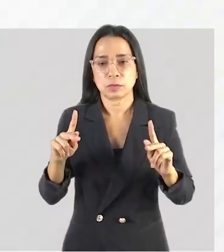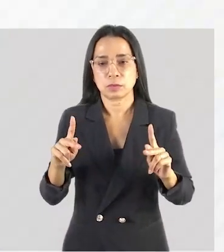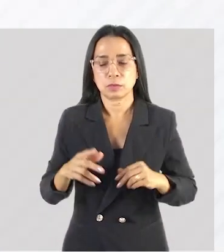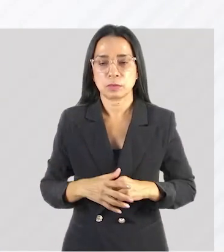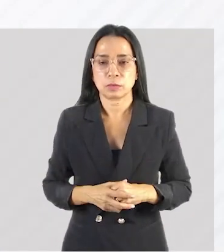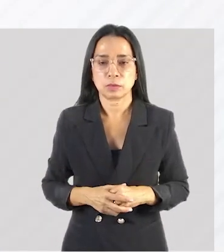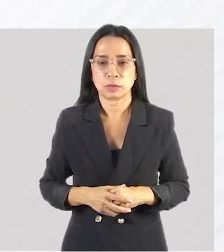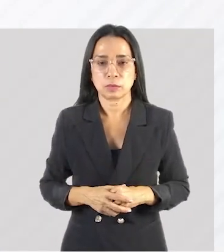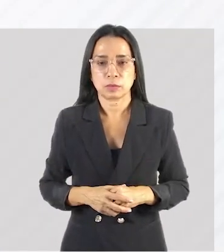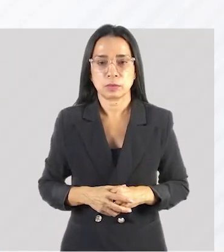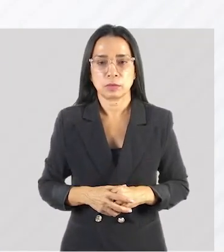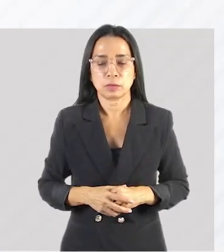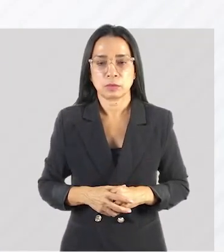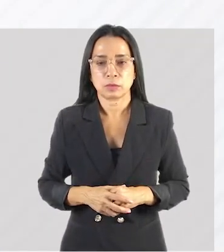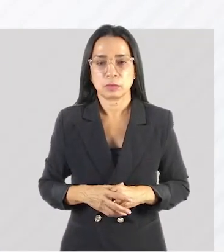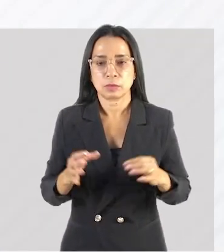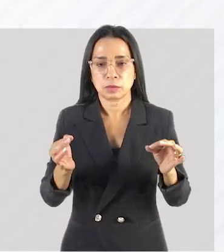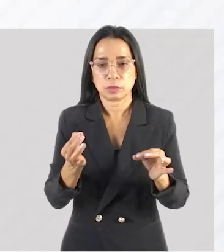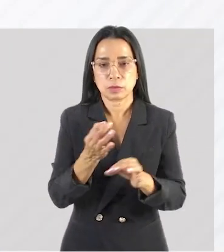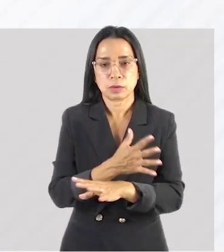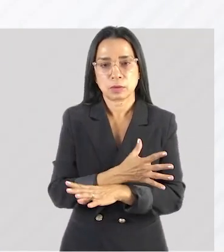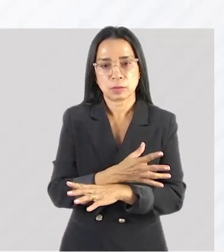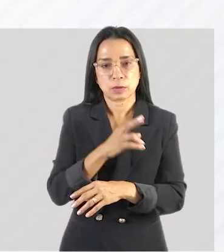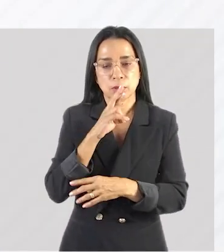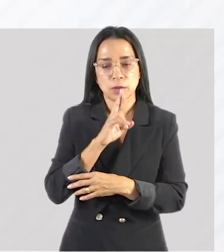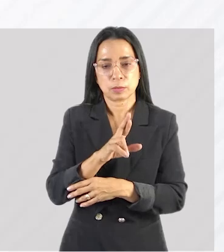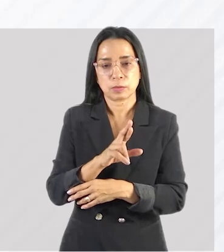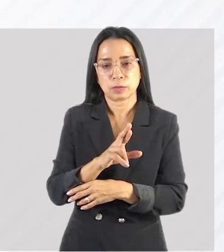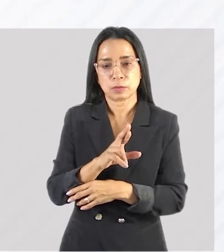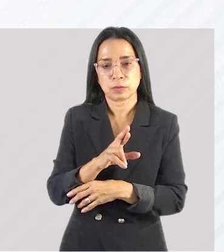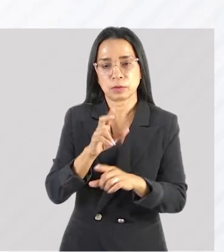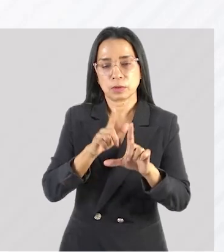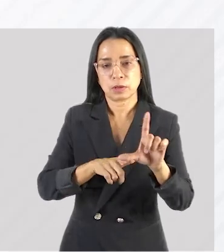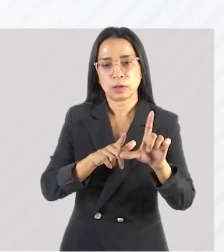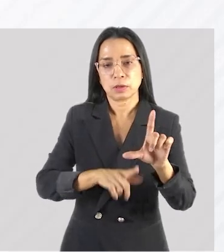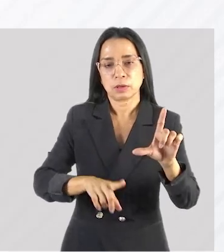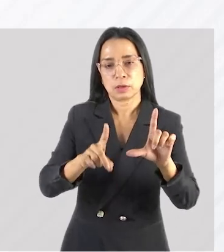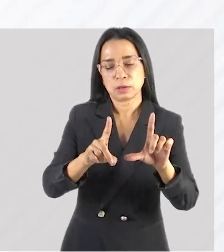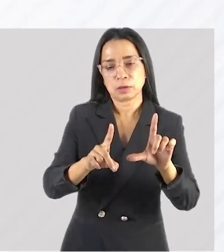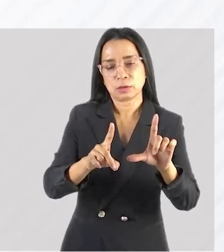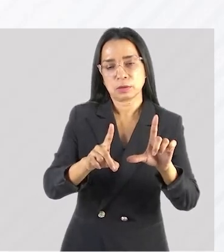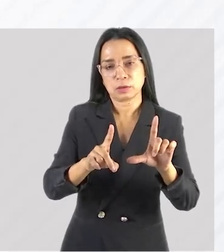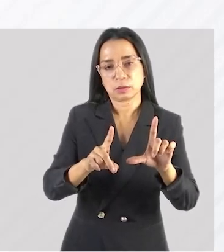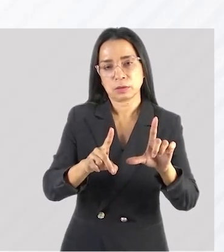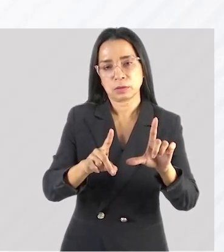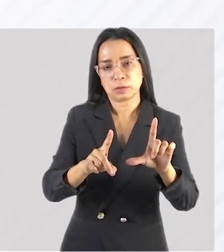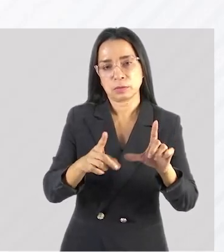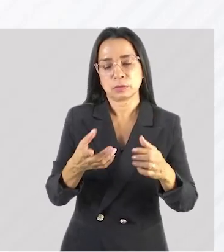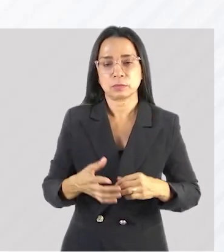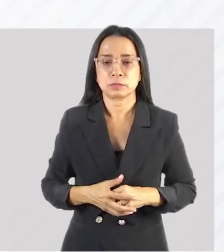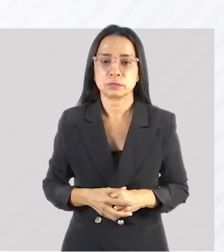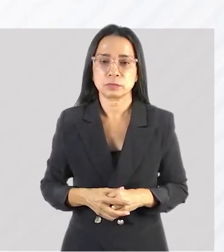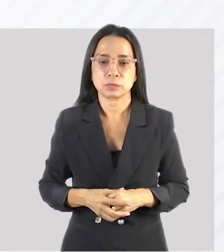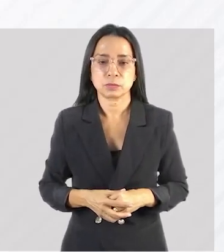aí acabou o exercício. Resposta correta, letra D. Uma questão muito boa para se estudar.